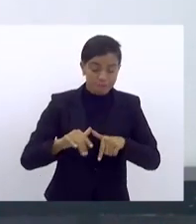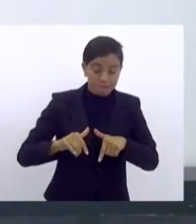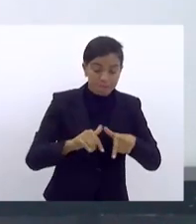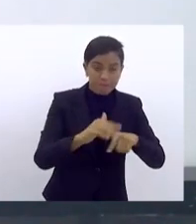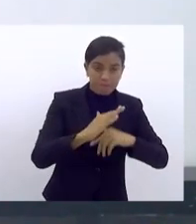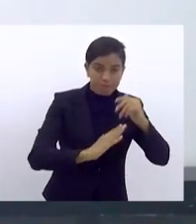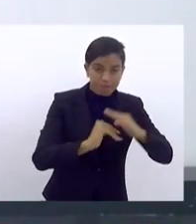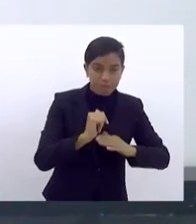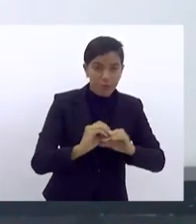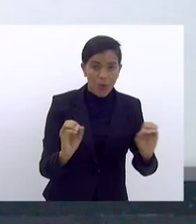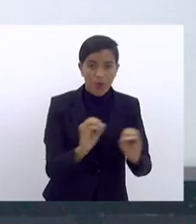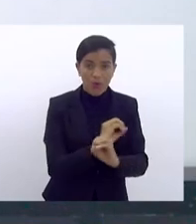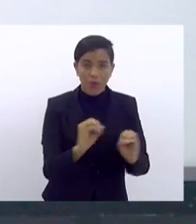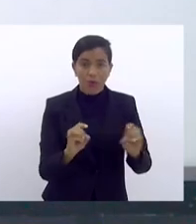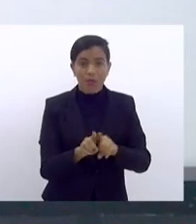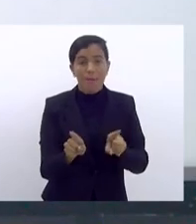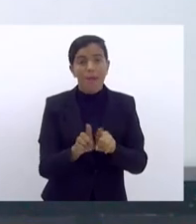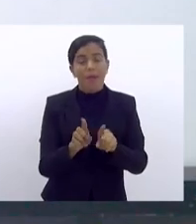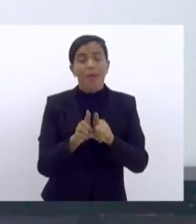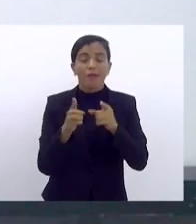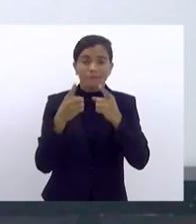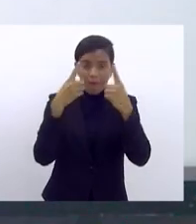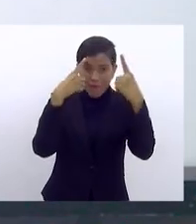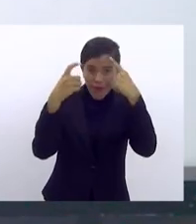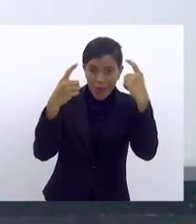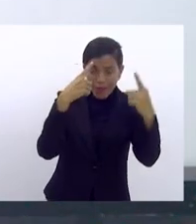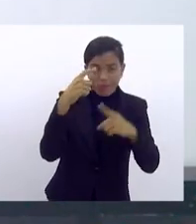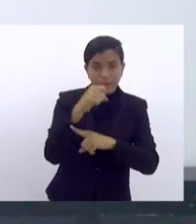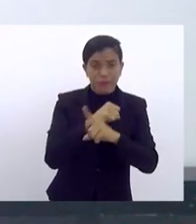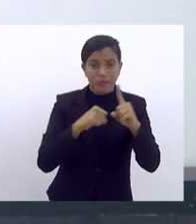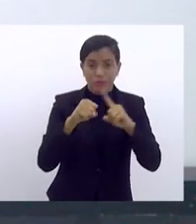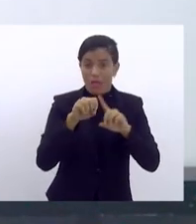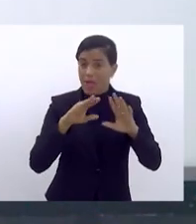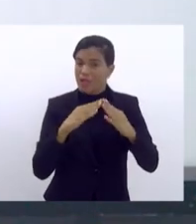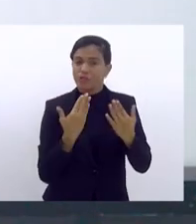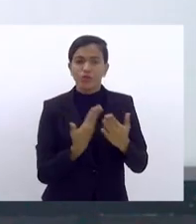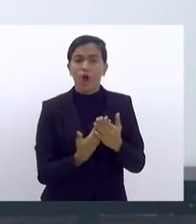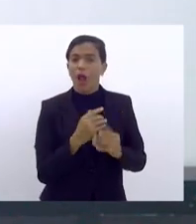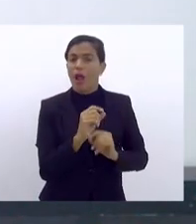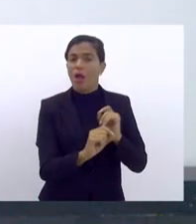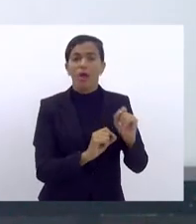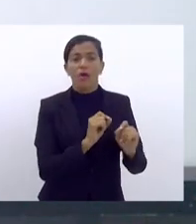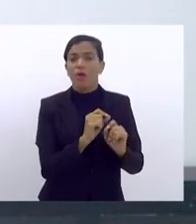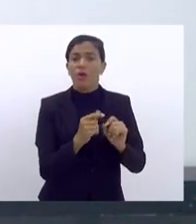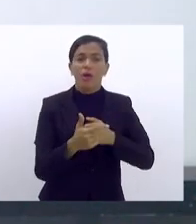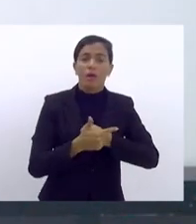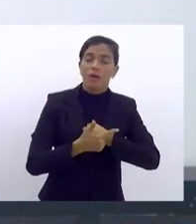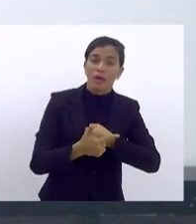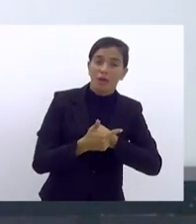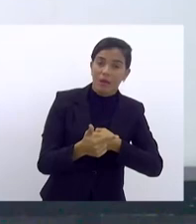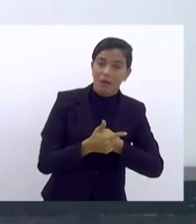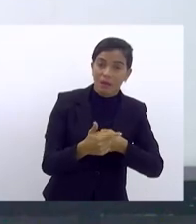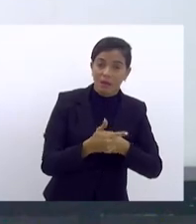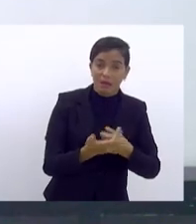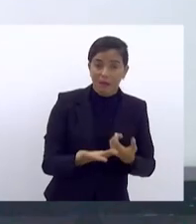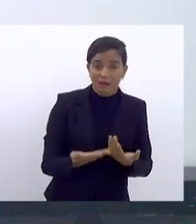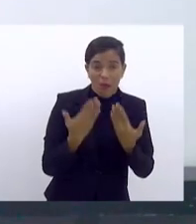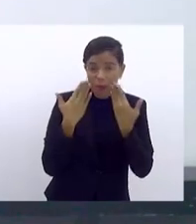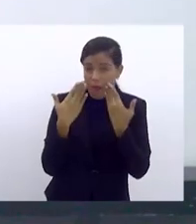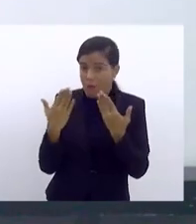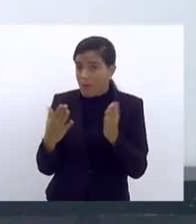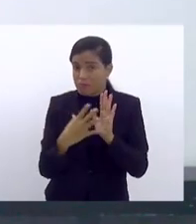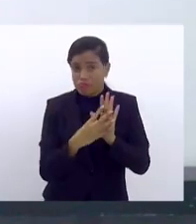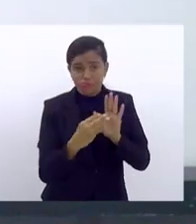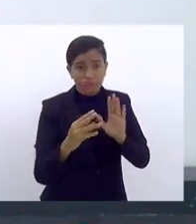o aumento da violência social a escola nada mais faz nesse sentido do que refletir esse